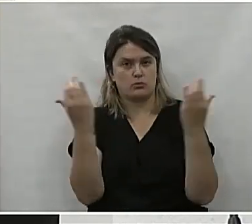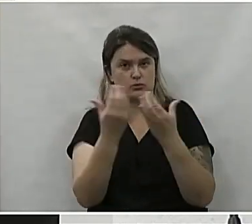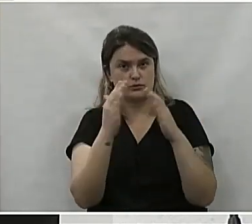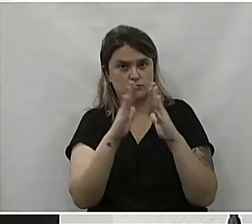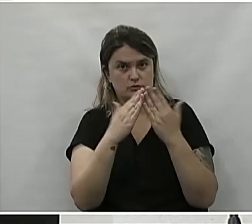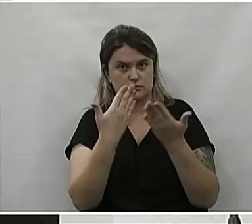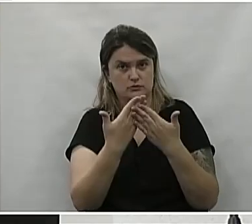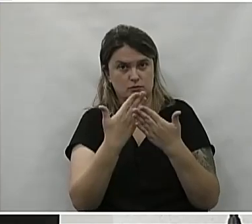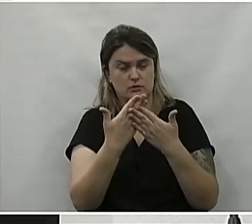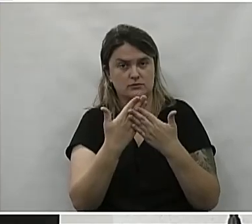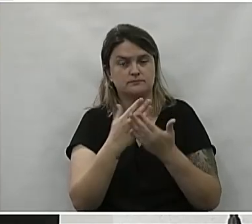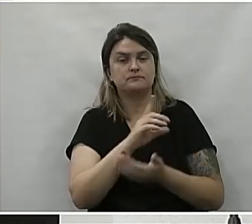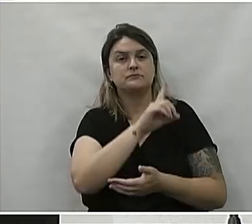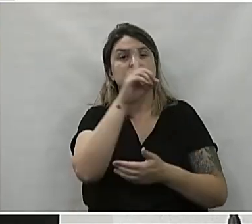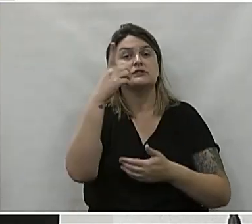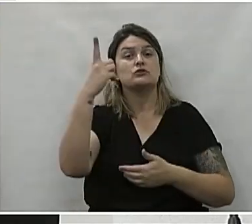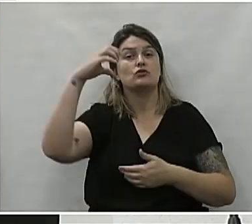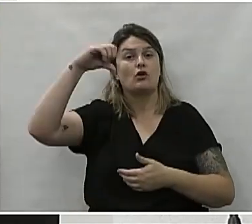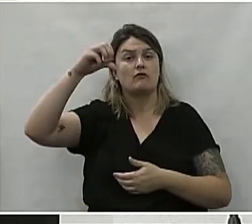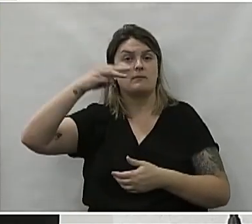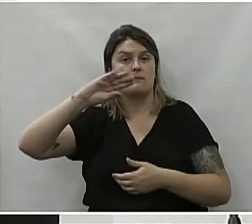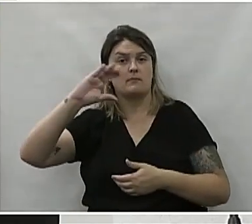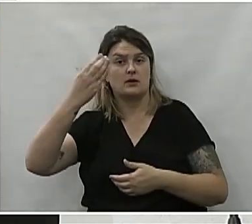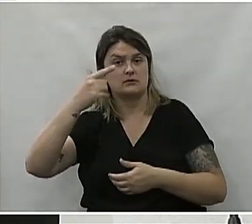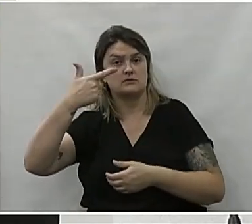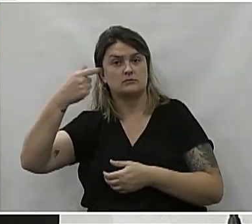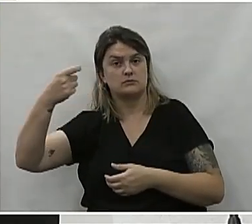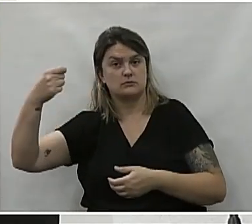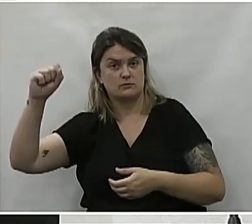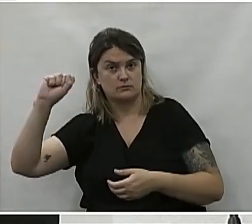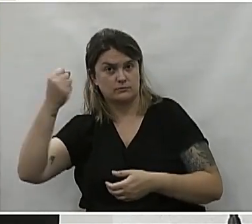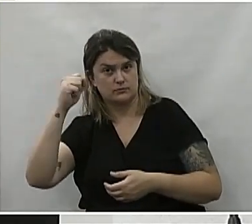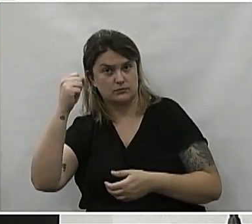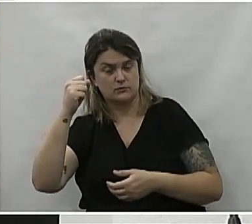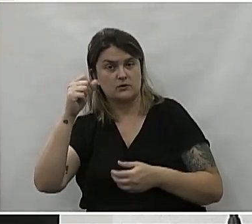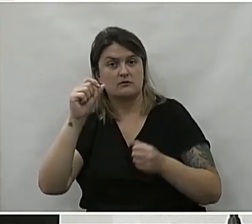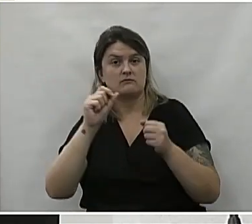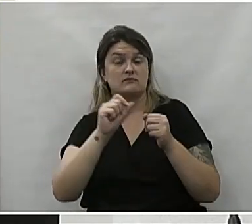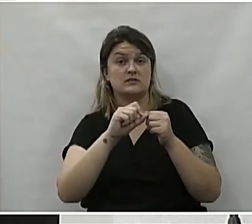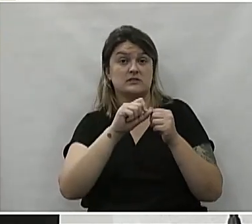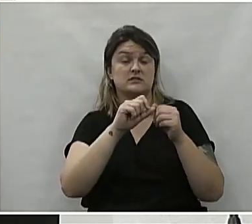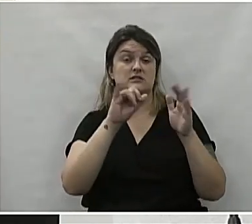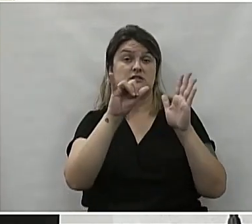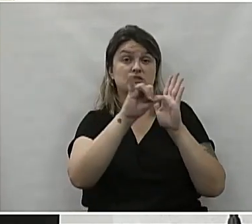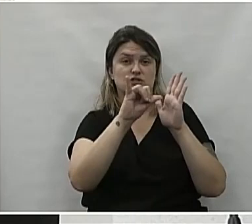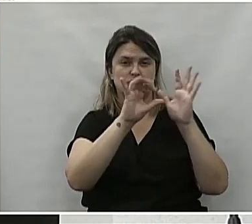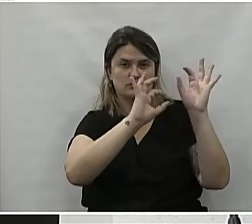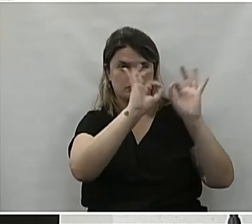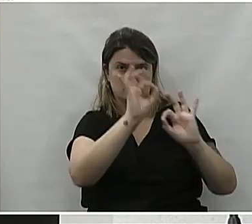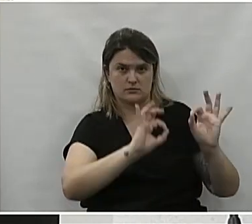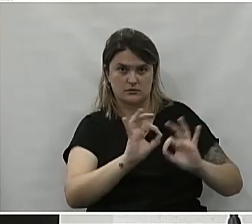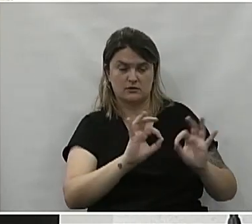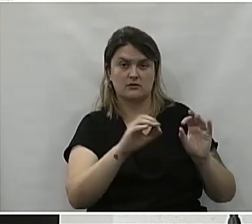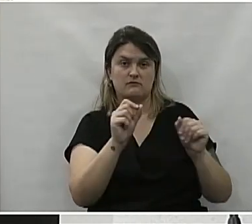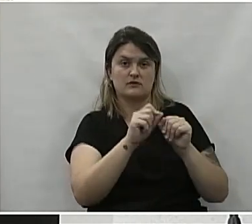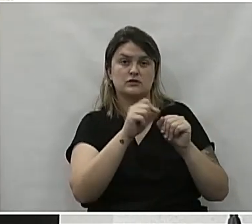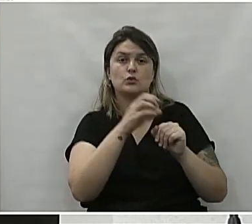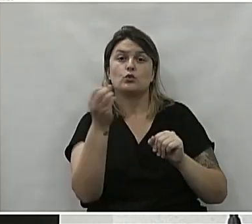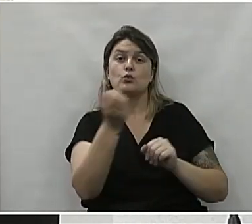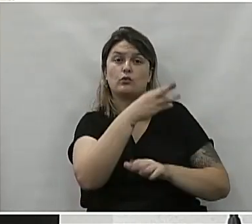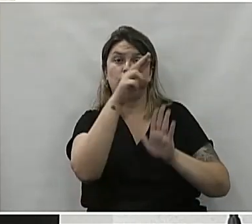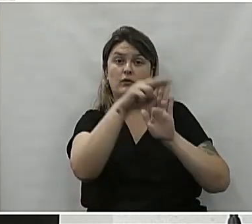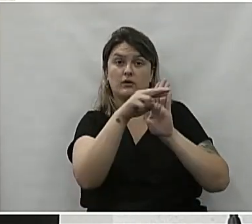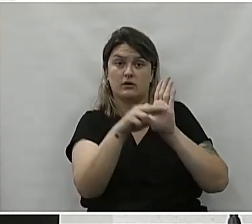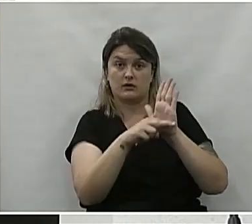Já na data De 19 de março De 2008 Foi ditado O decreto Estadual Que regulamentou Esta nova Unidade